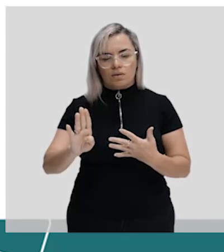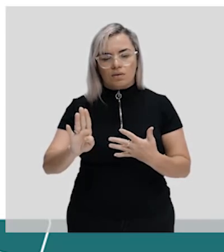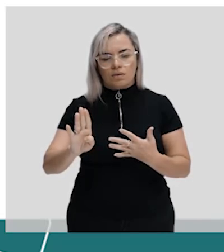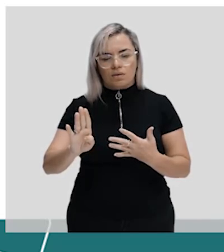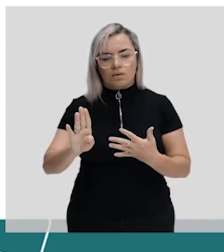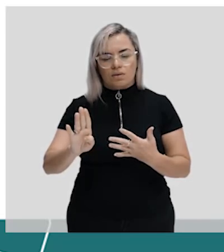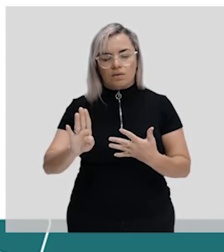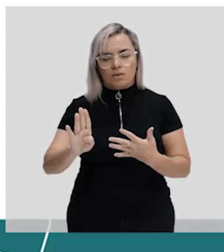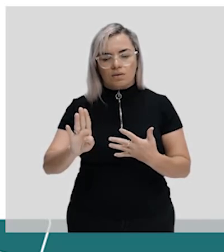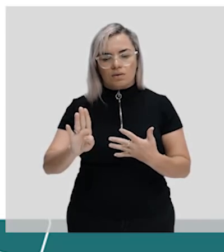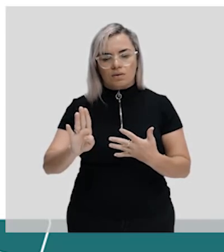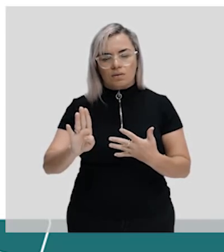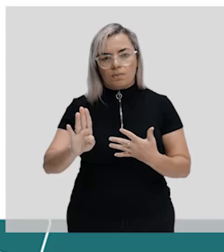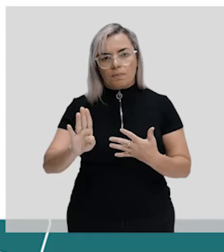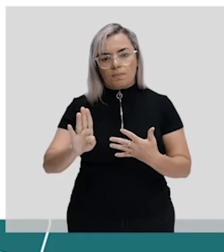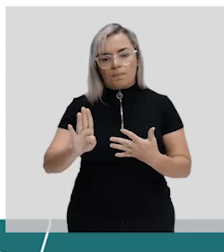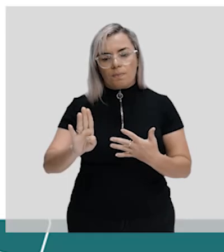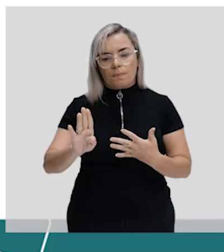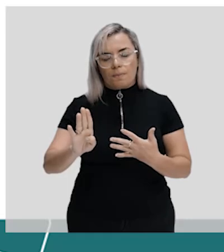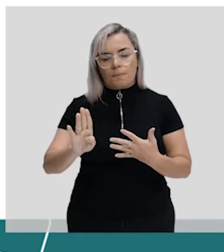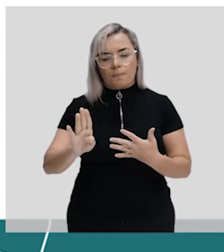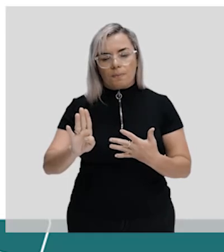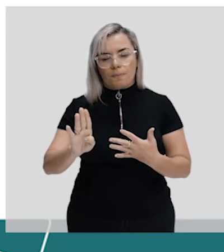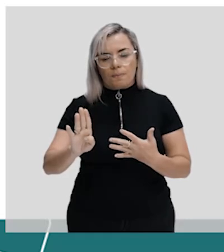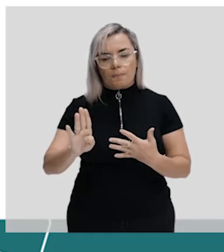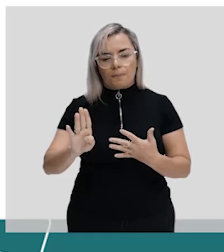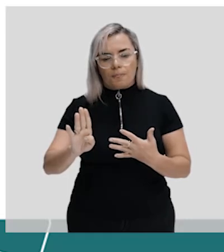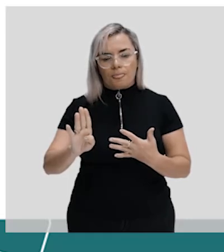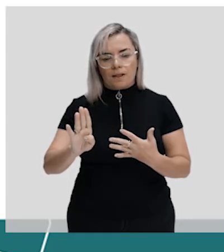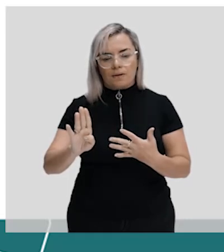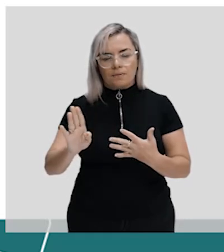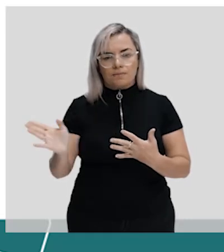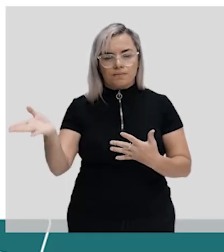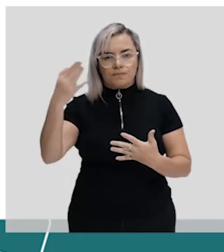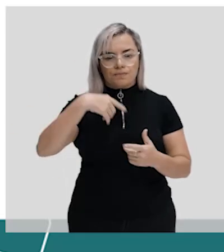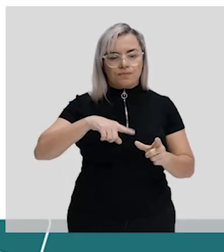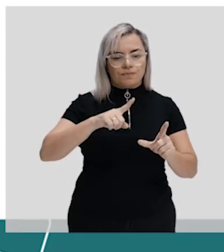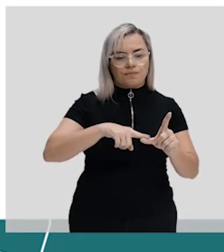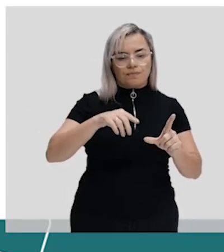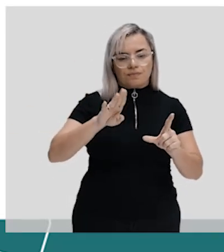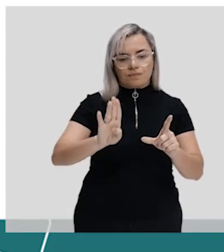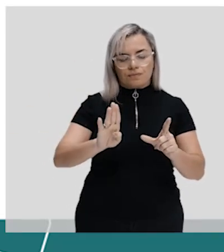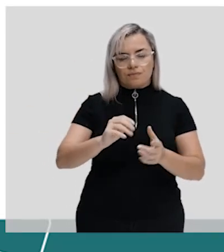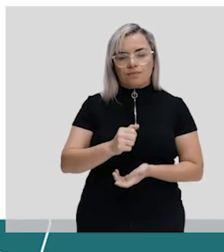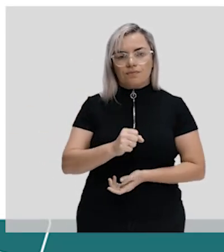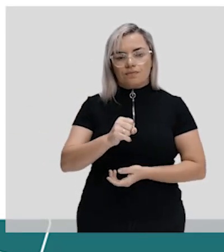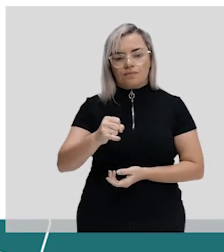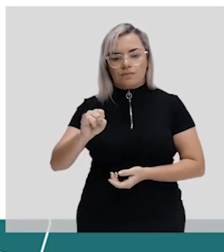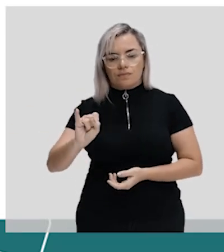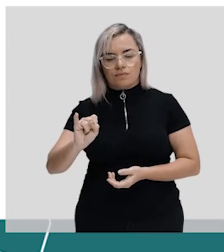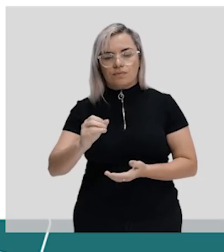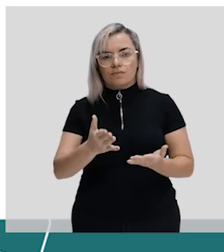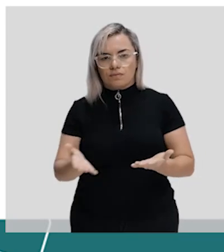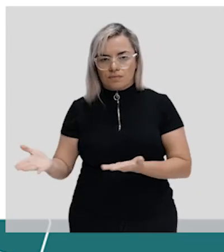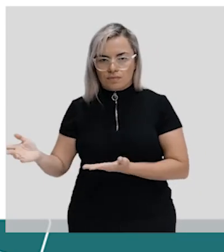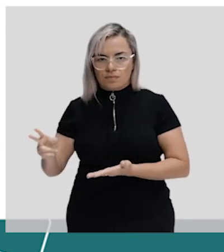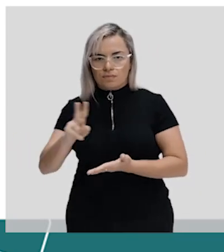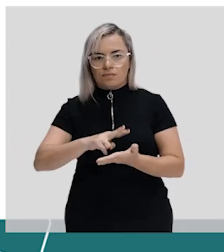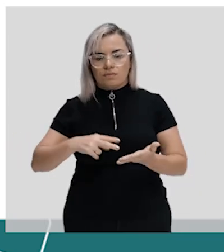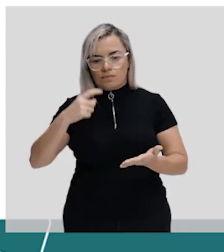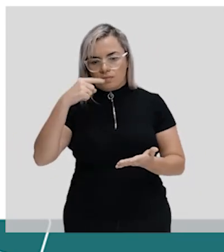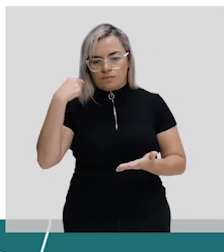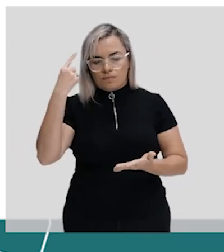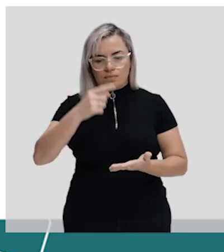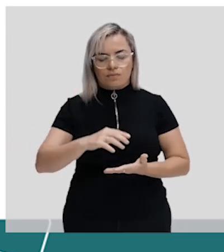Conjunção subordinante condicional. Vamos voltar aqui. Se conduzieras com